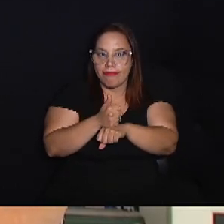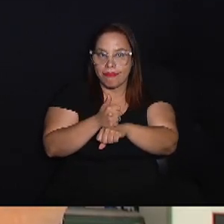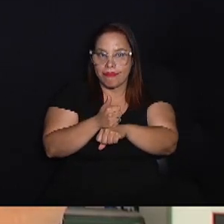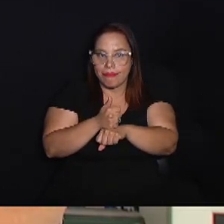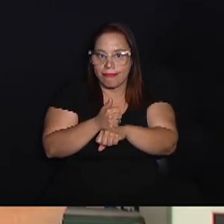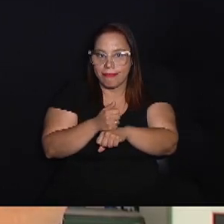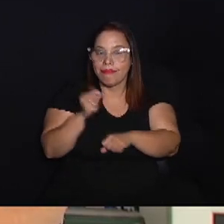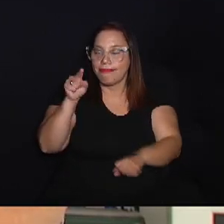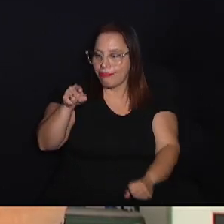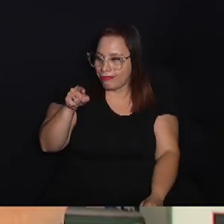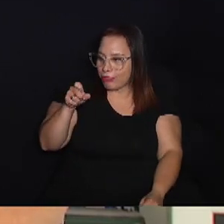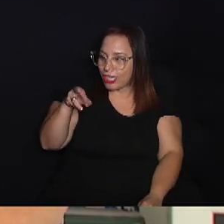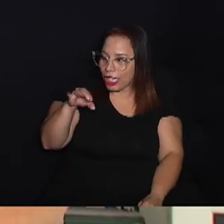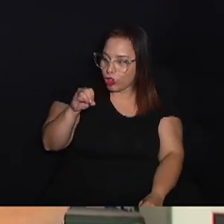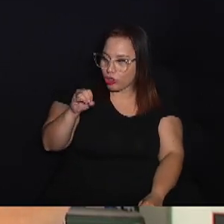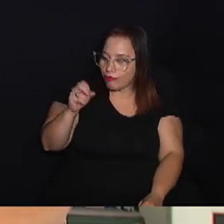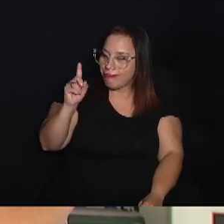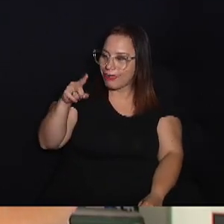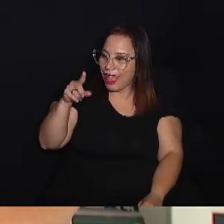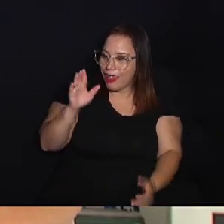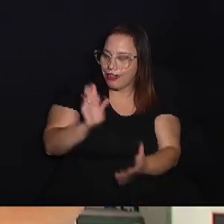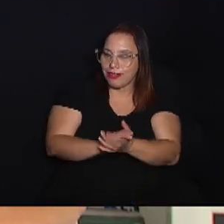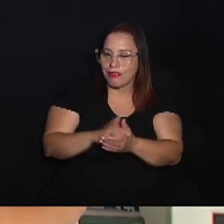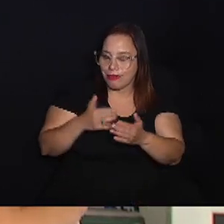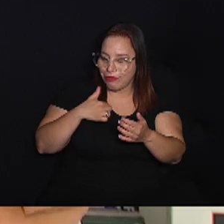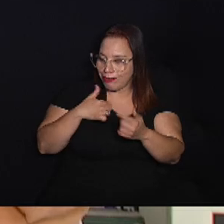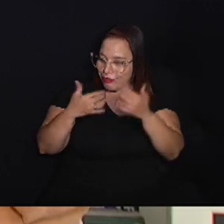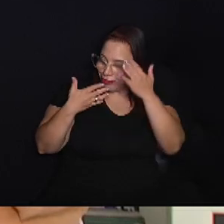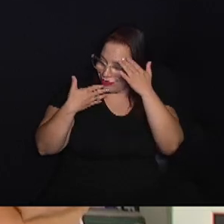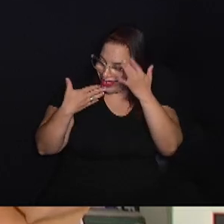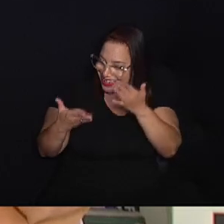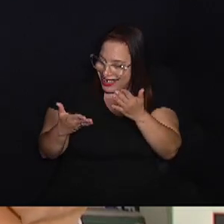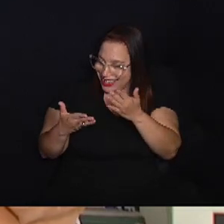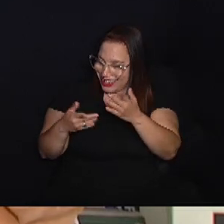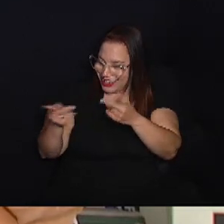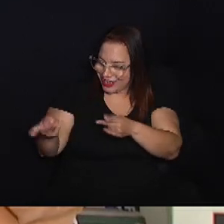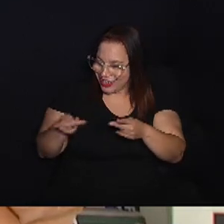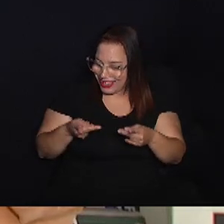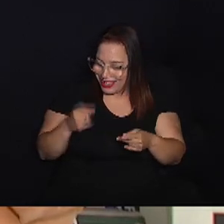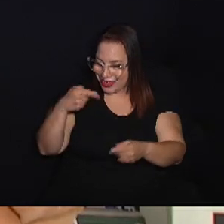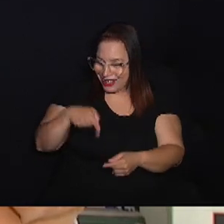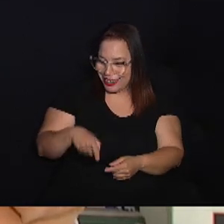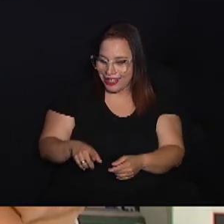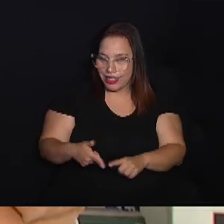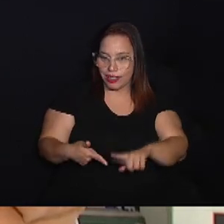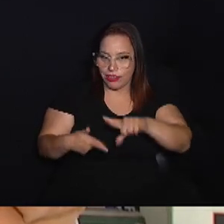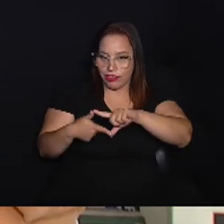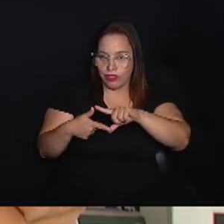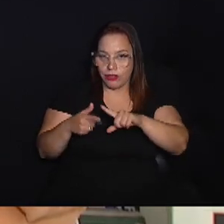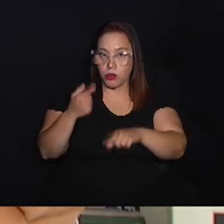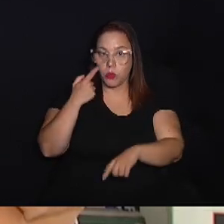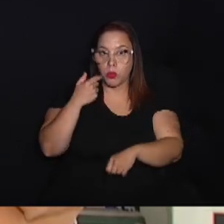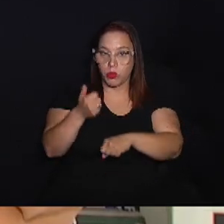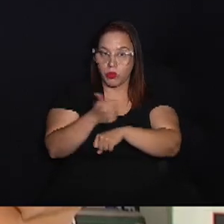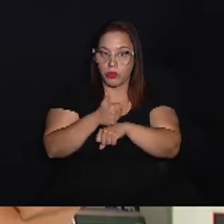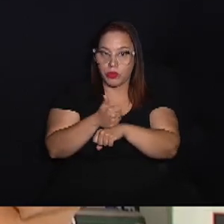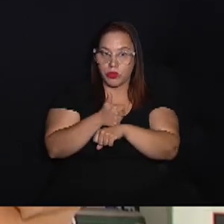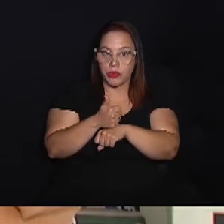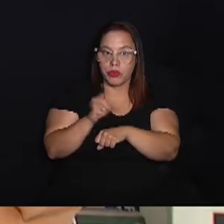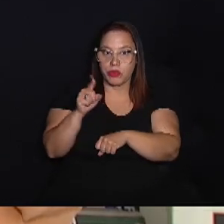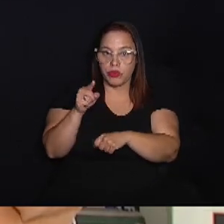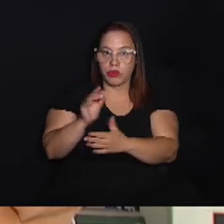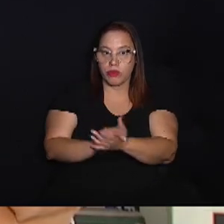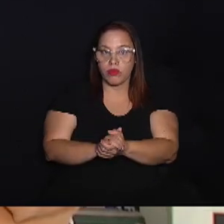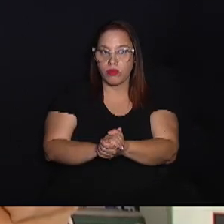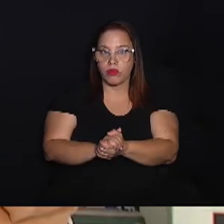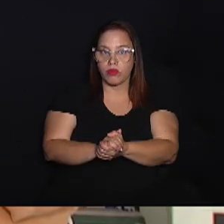profissional assim como o Sérgio, né, Sérgio? Exatamente. Eu quero agradecer a sua participação com a gente aqui no Se Liga na Profissão, né? E eu